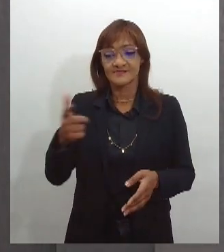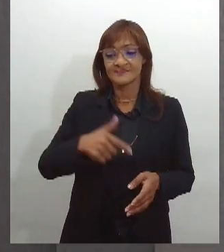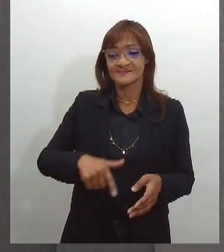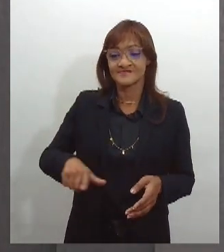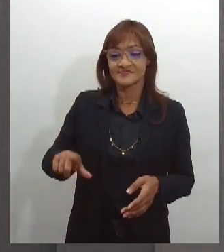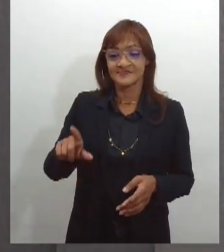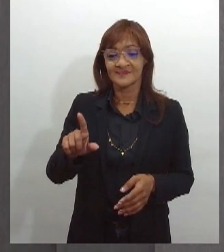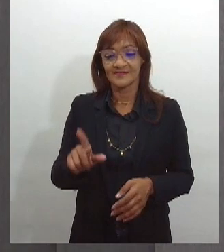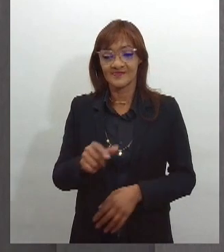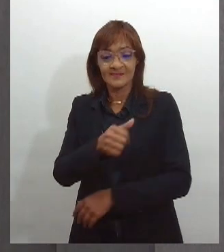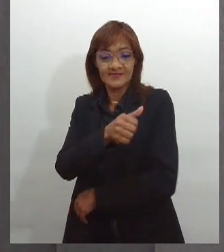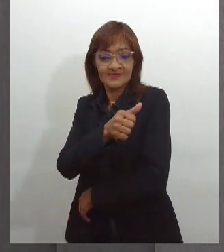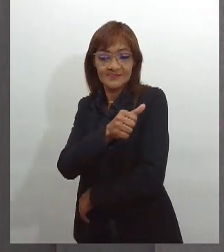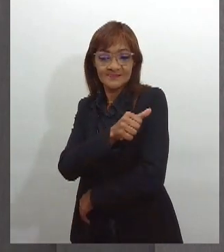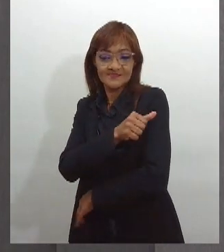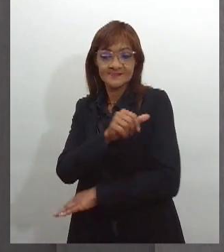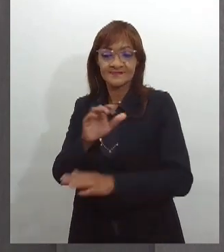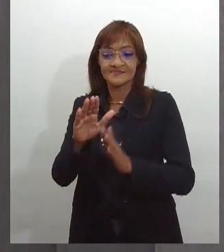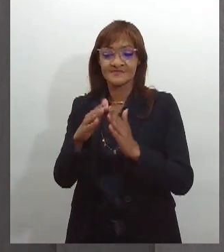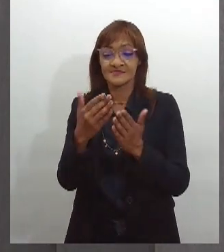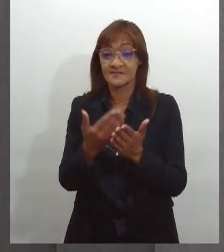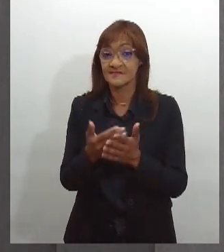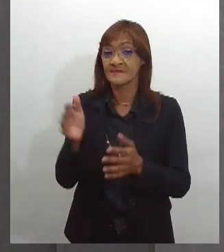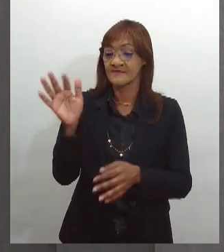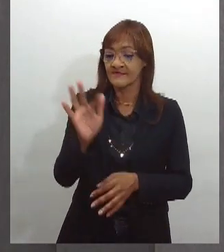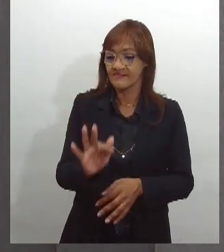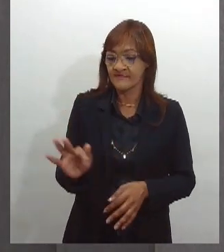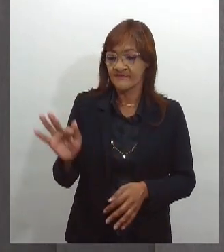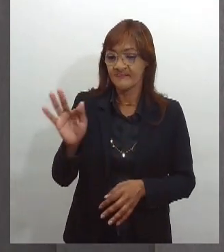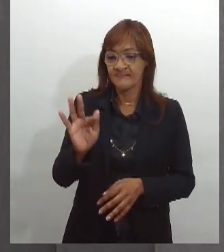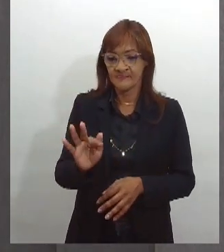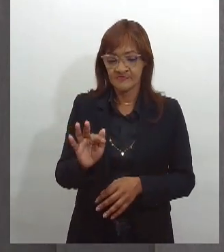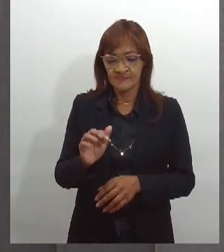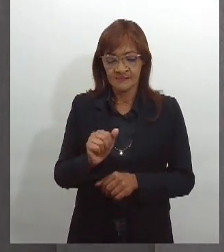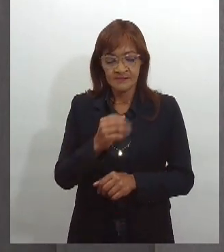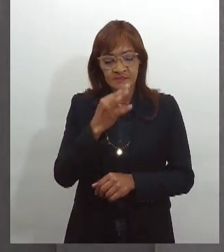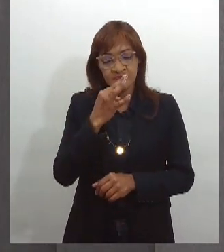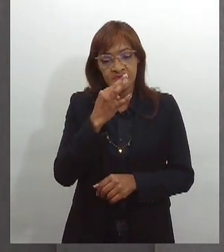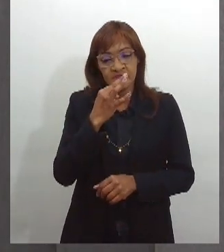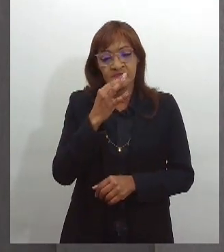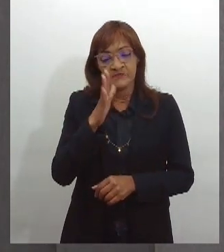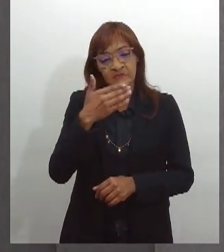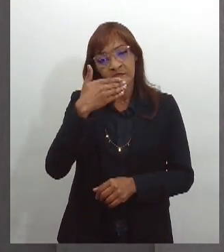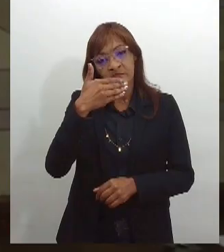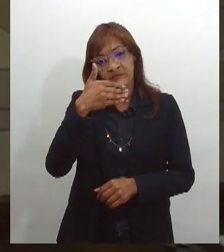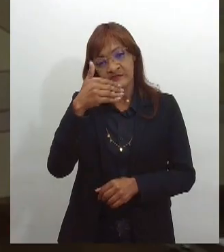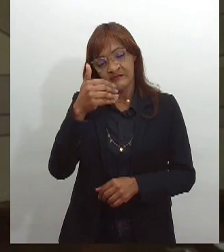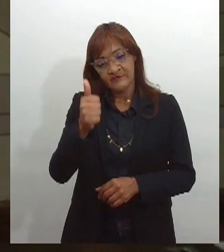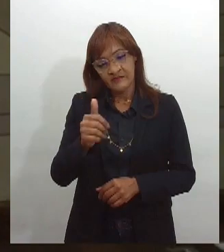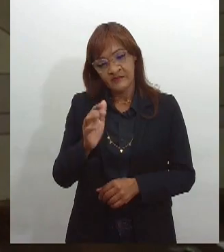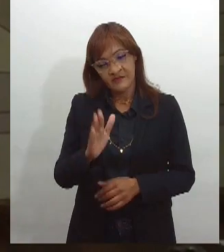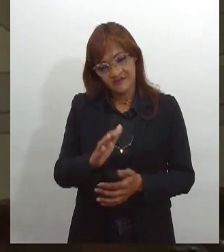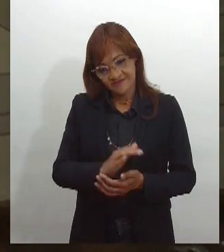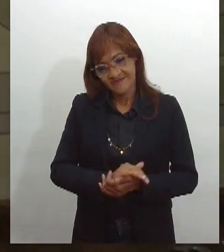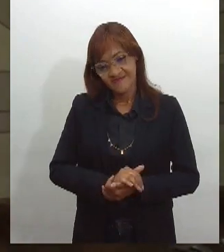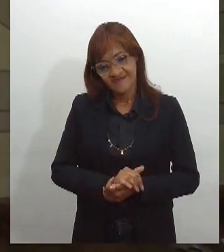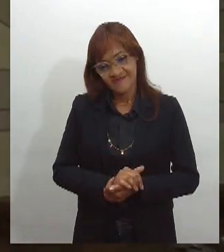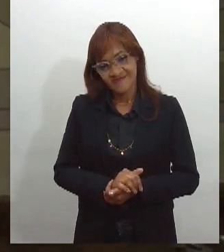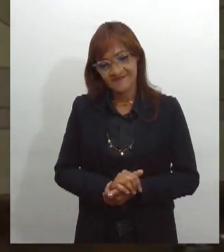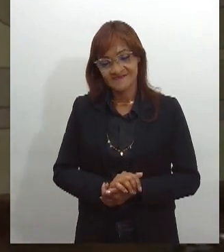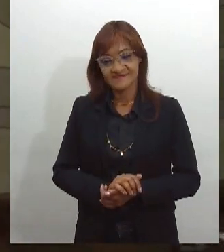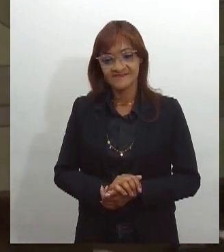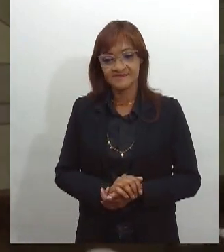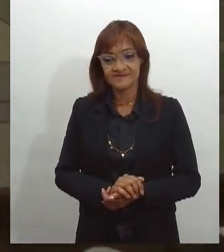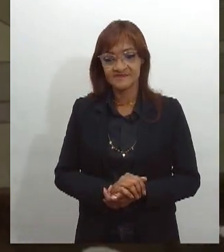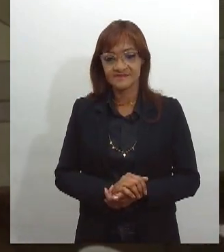de escolas e faculdades de Direito para conhecer um pouco melhor do Legislativo sergipano. Desta vez,